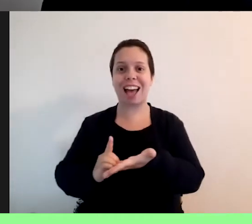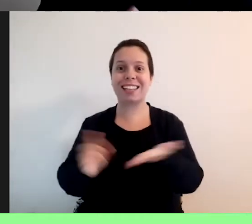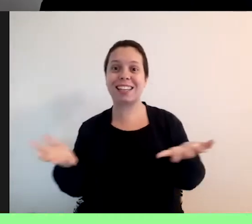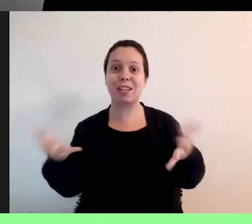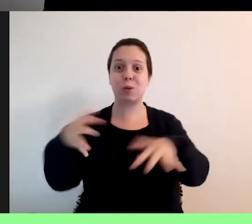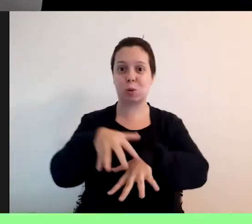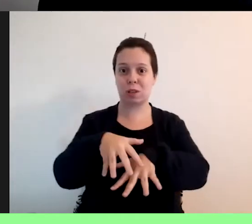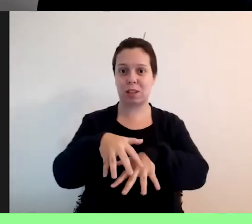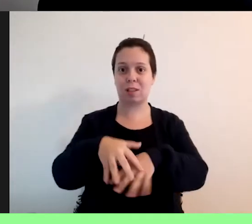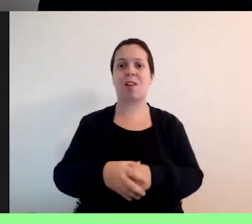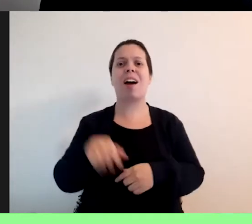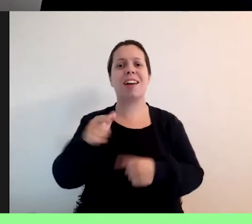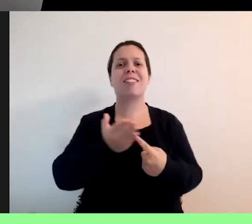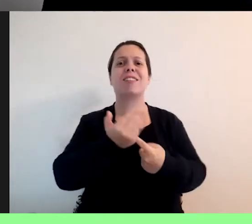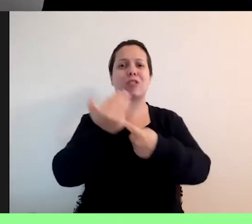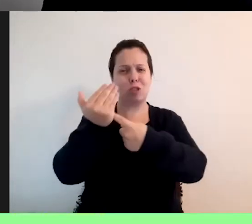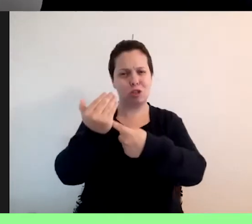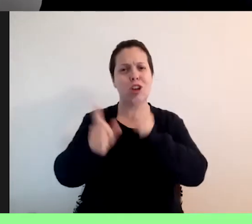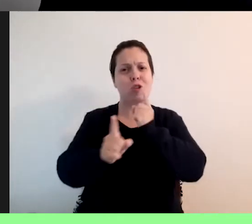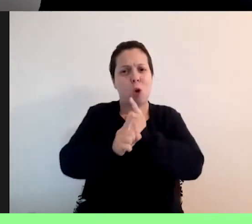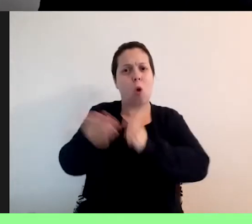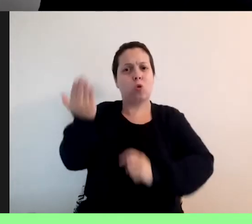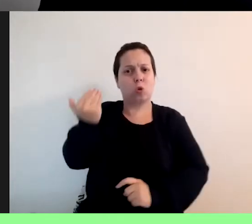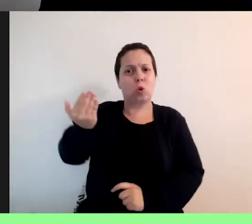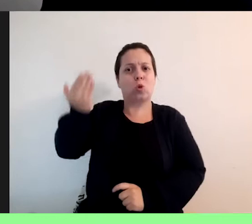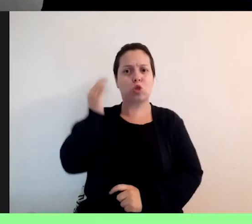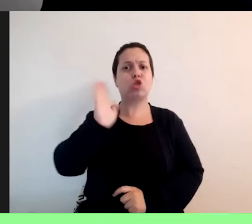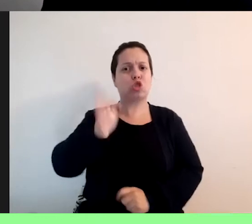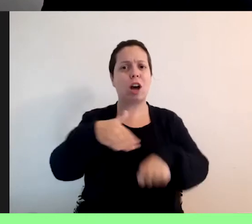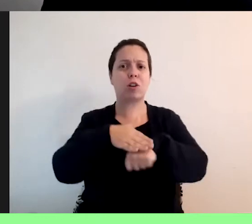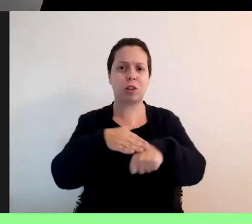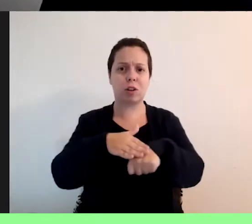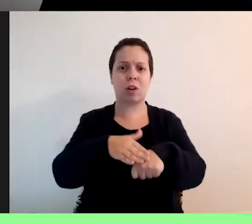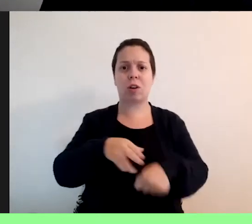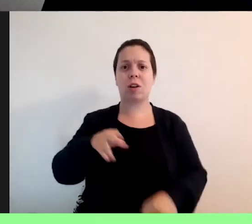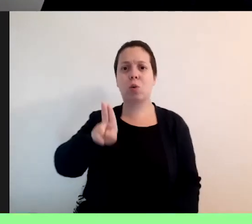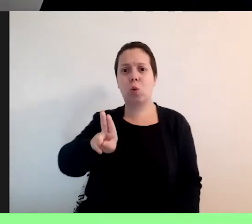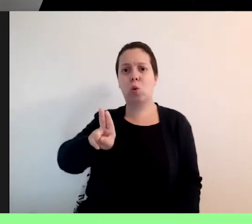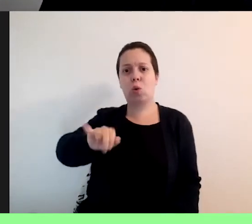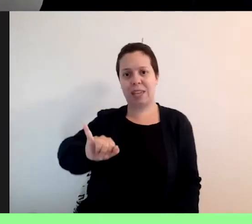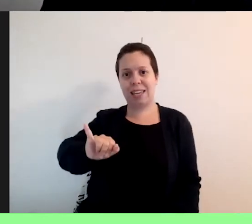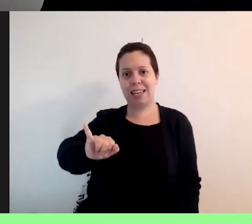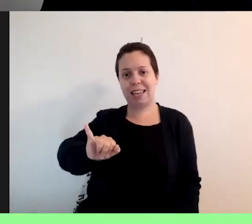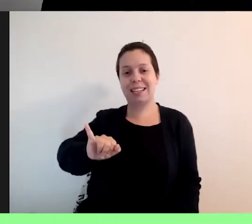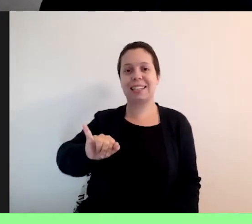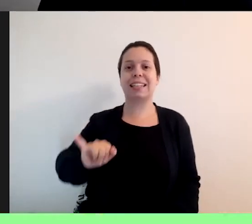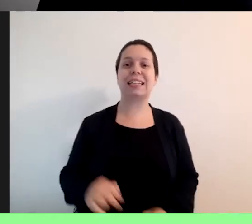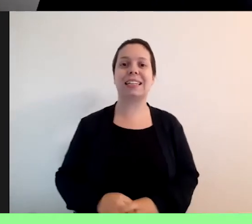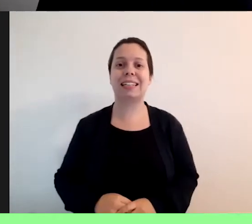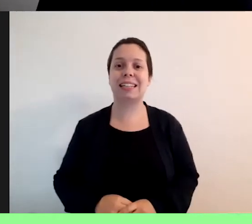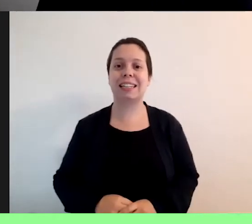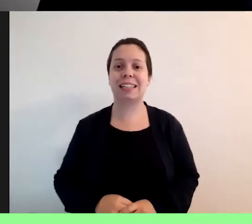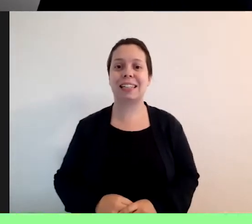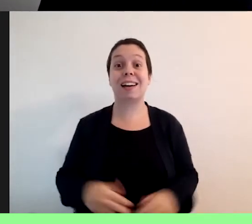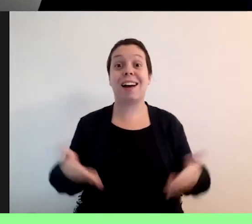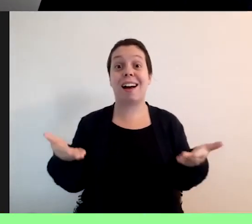tecnologias também brevemente nos encontros anteriores, né, de UI, né, UI, e agora a gente